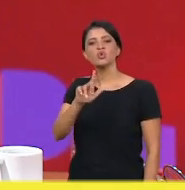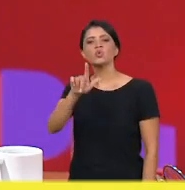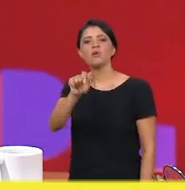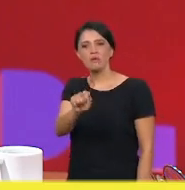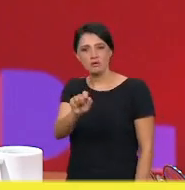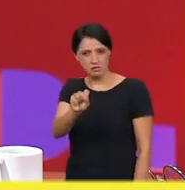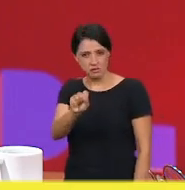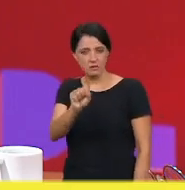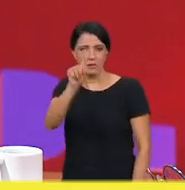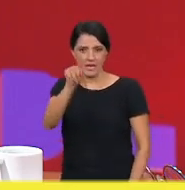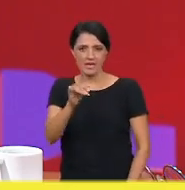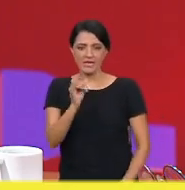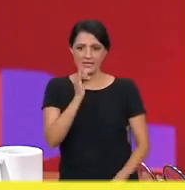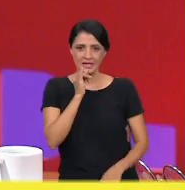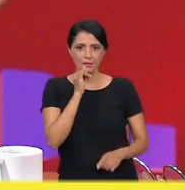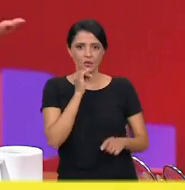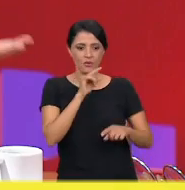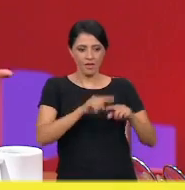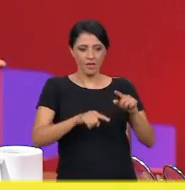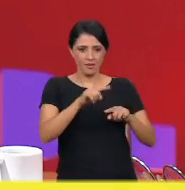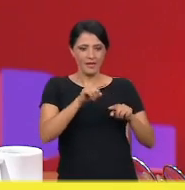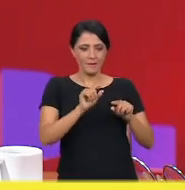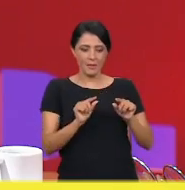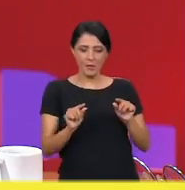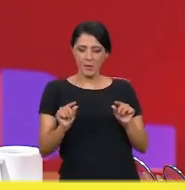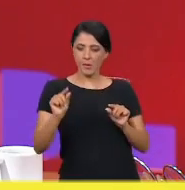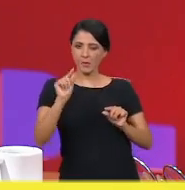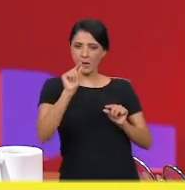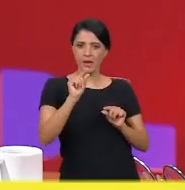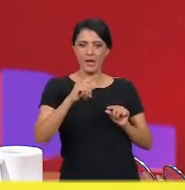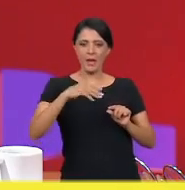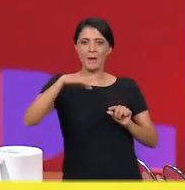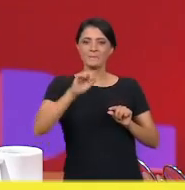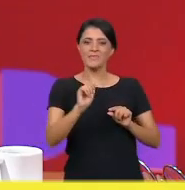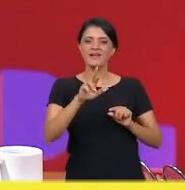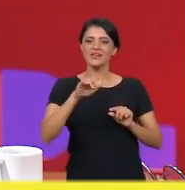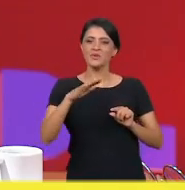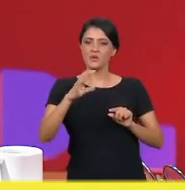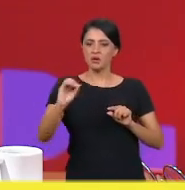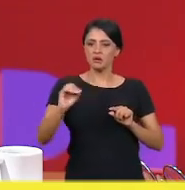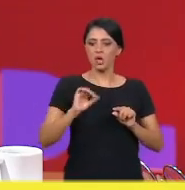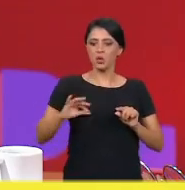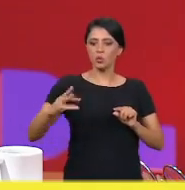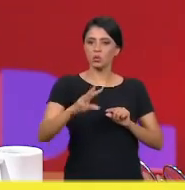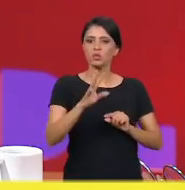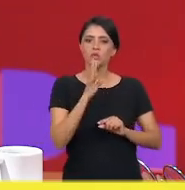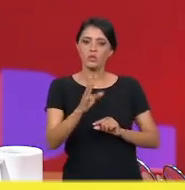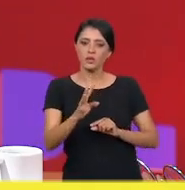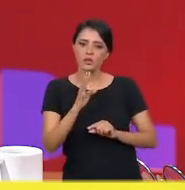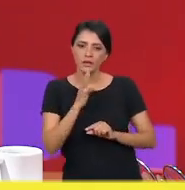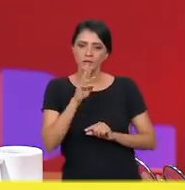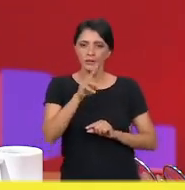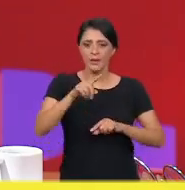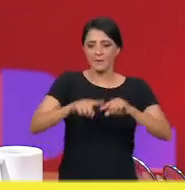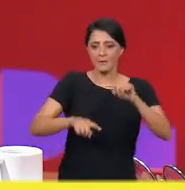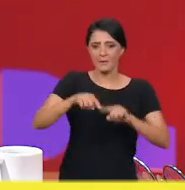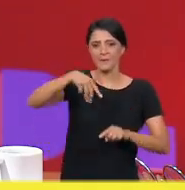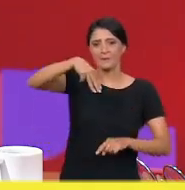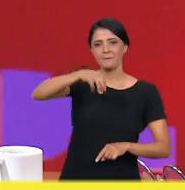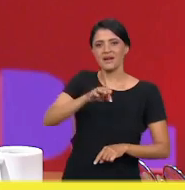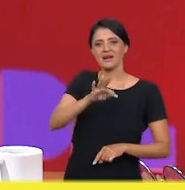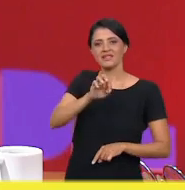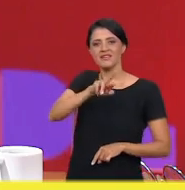matéria bariônica são todas as partículas que a gente conhece no modelo padrão da física de partículas. Então, que a gente chama de matéria bariônica.